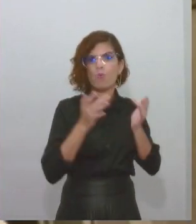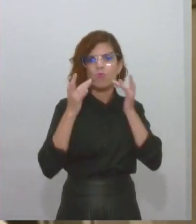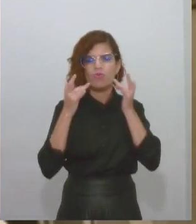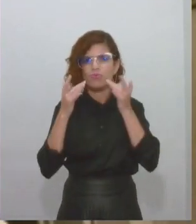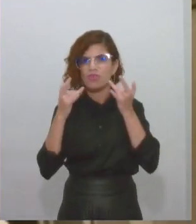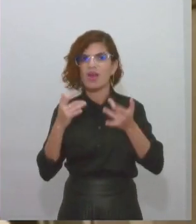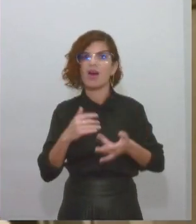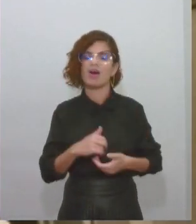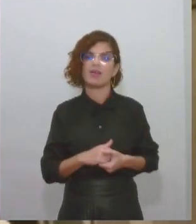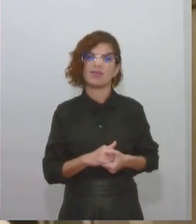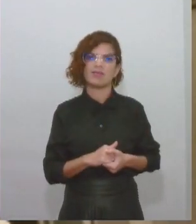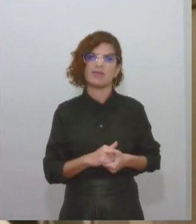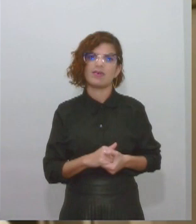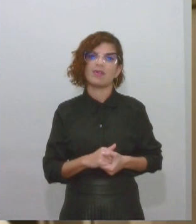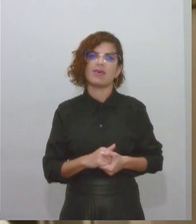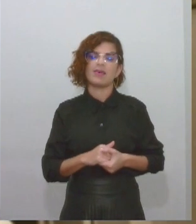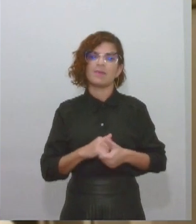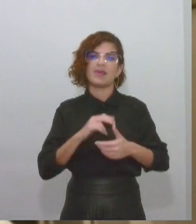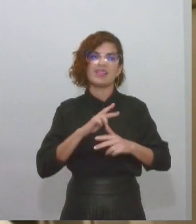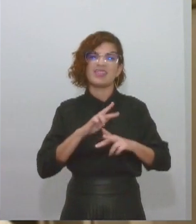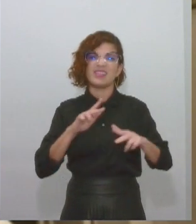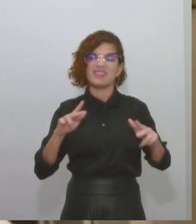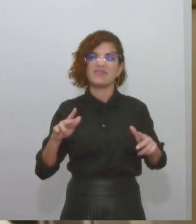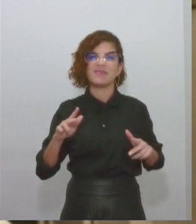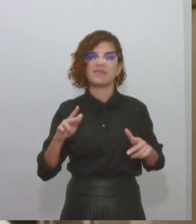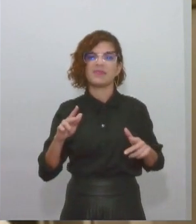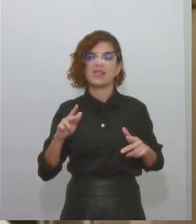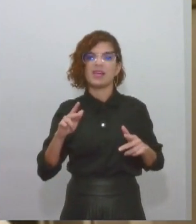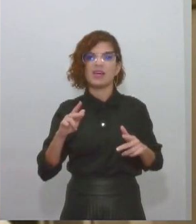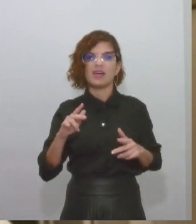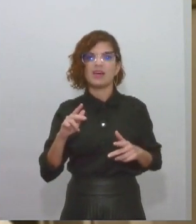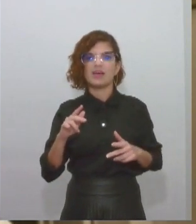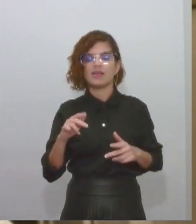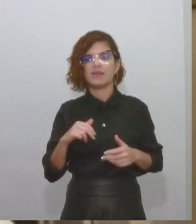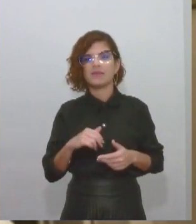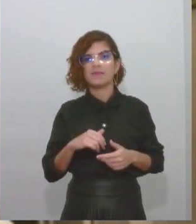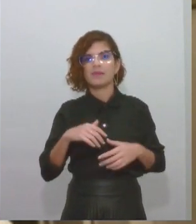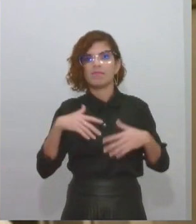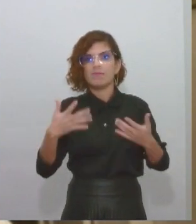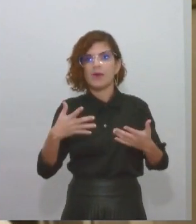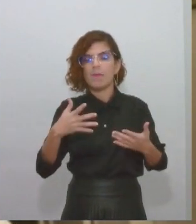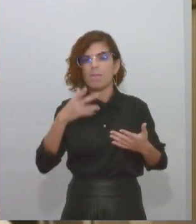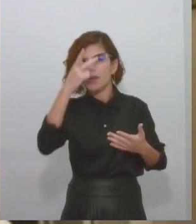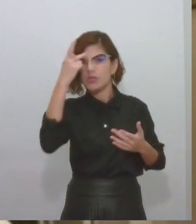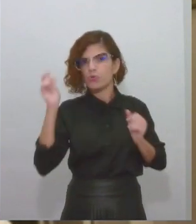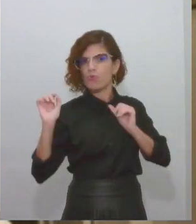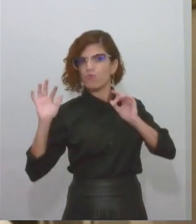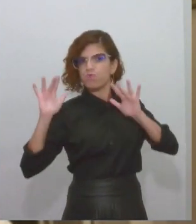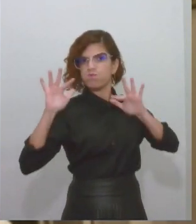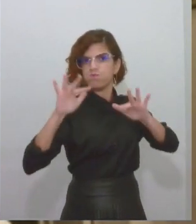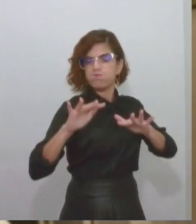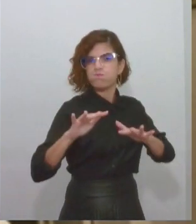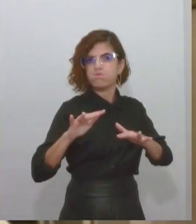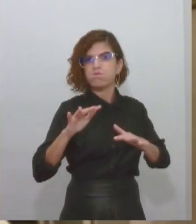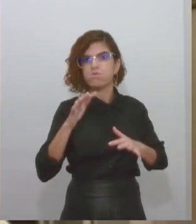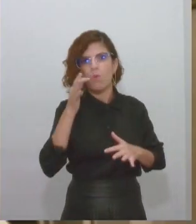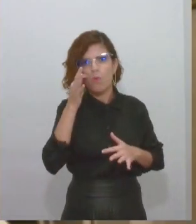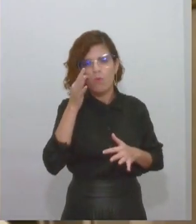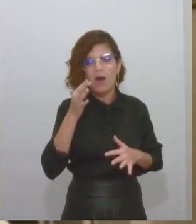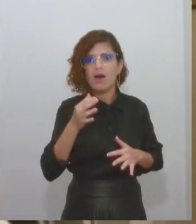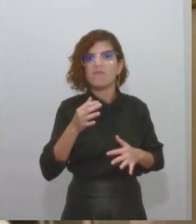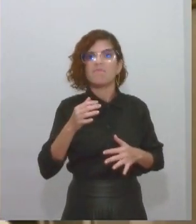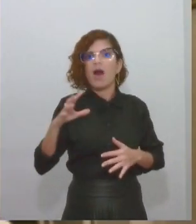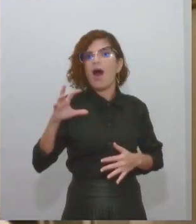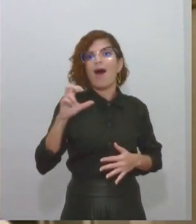Caixa Cênica, e o público do Tube Arte amou essa ideia, uma ideia